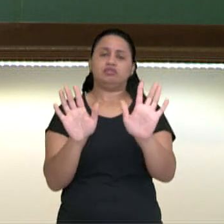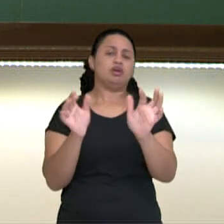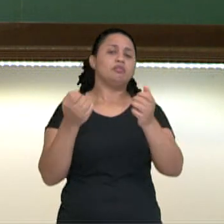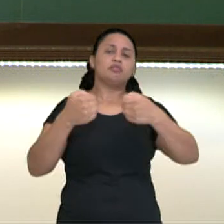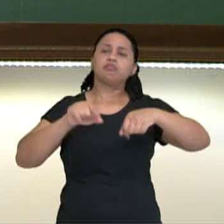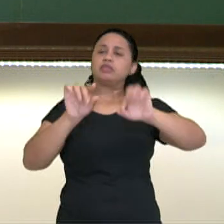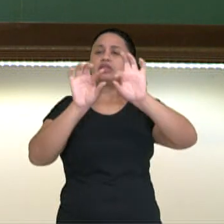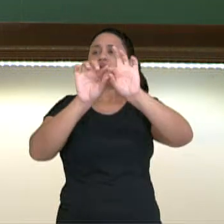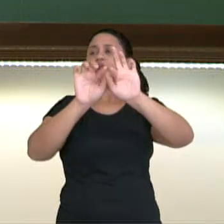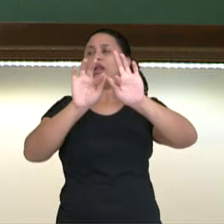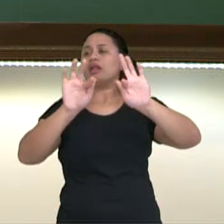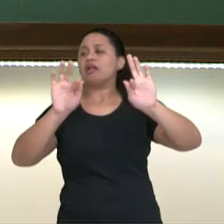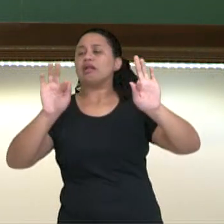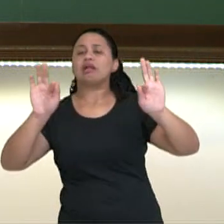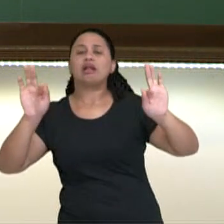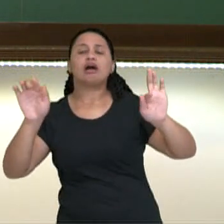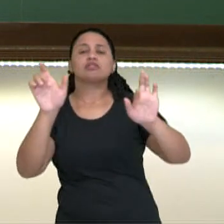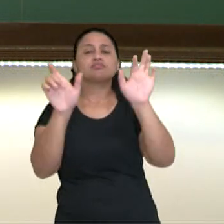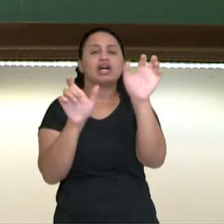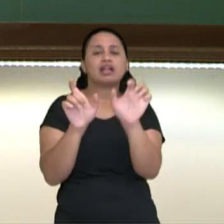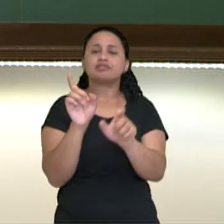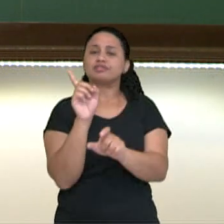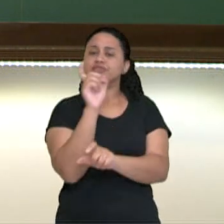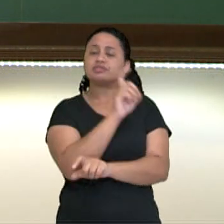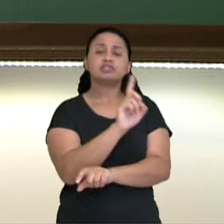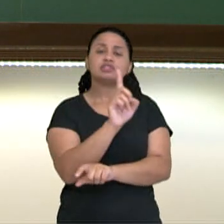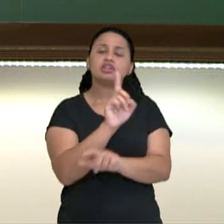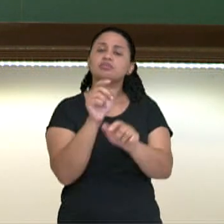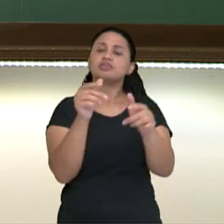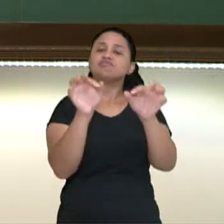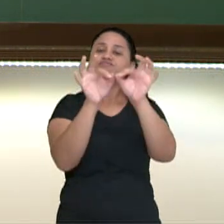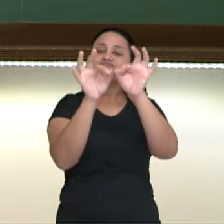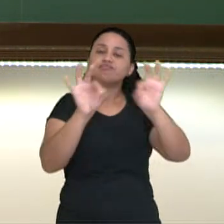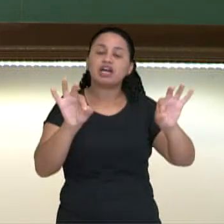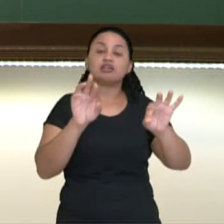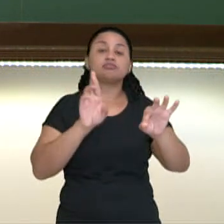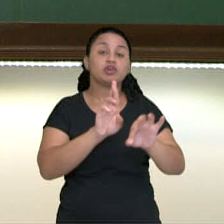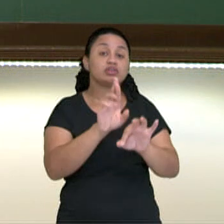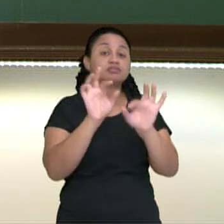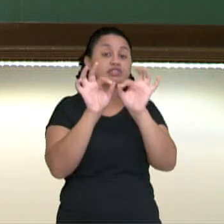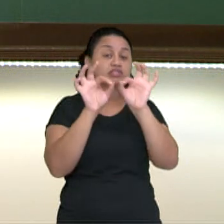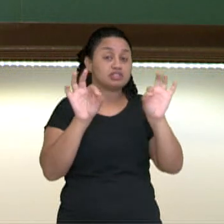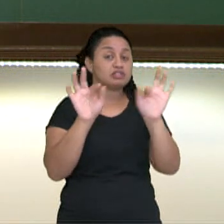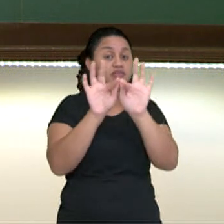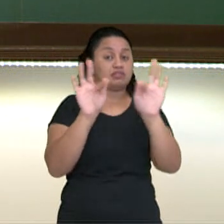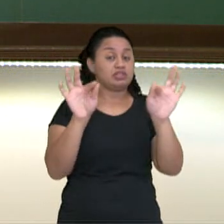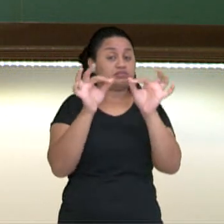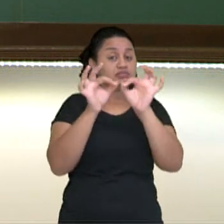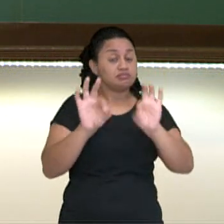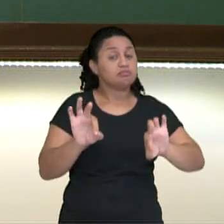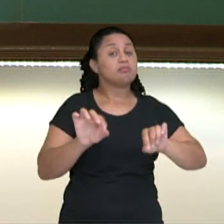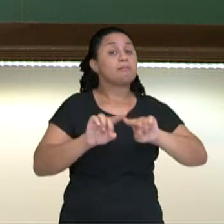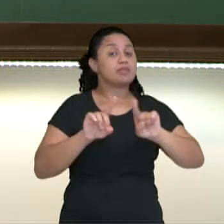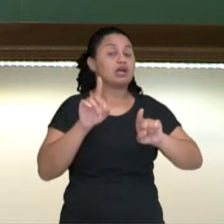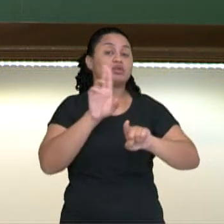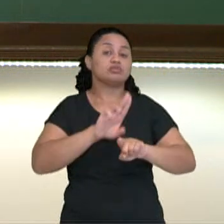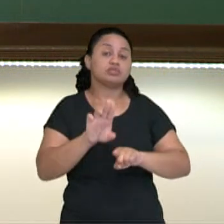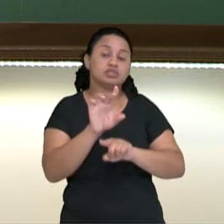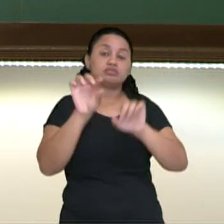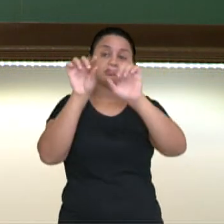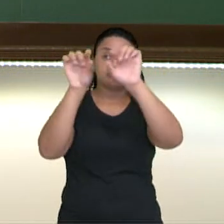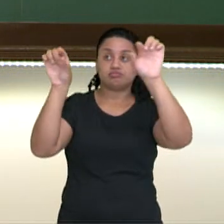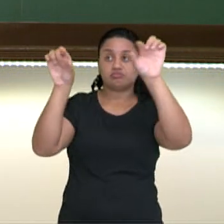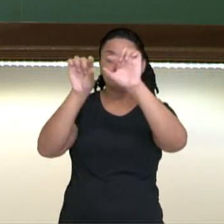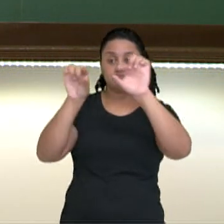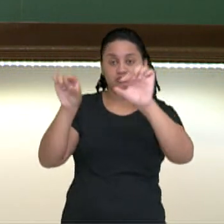frase longa, com palavras difíceis. Não, faça uma coisa simples, uma frase simples, mas que você utilize a